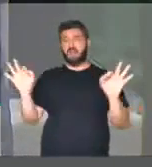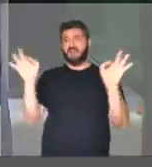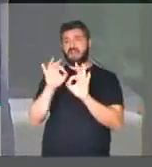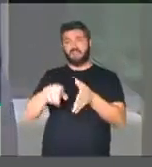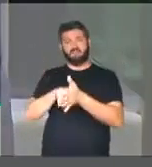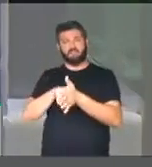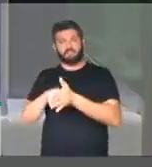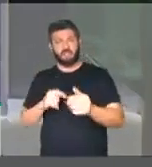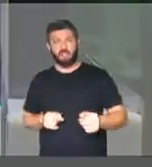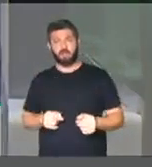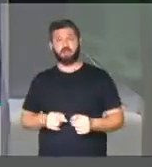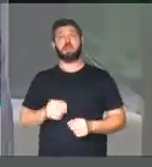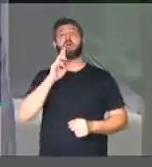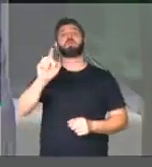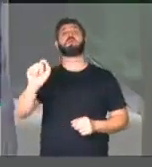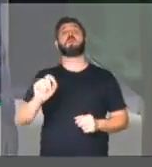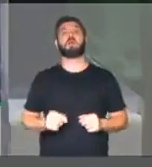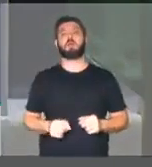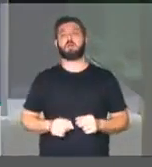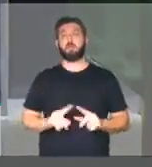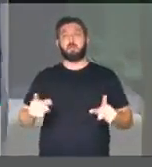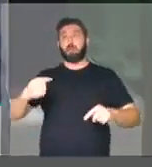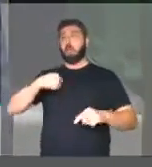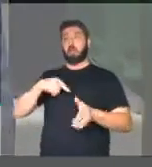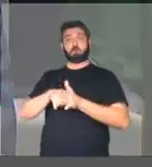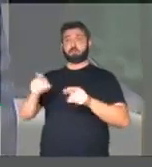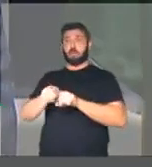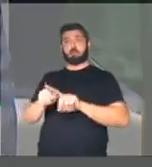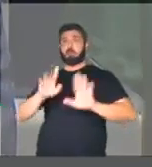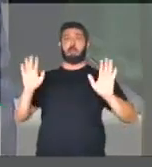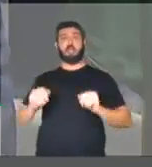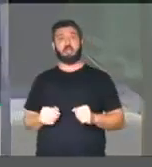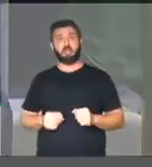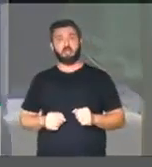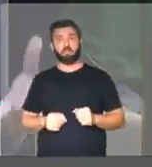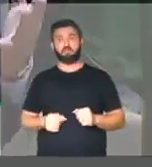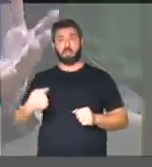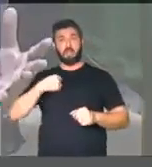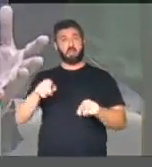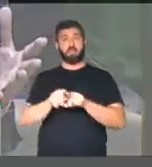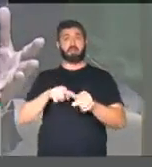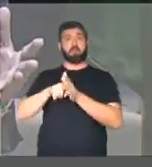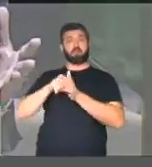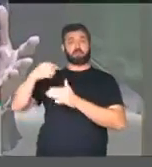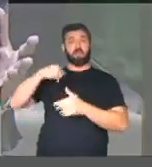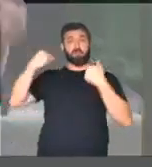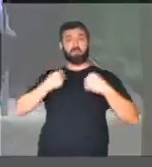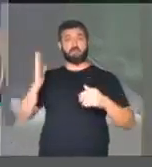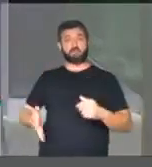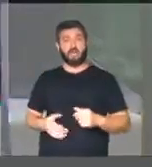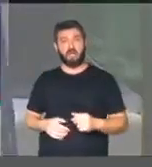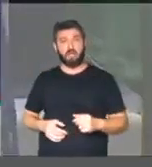por crimes? O que ele respondeu? Mas eu também sou investigado. Eu também sou investigado.